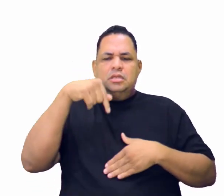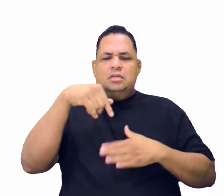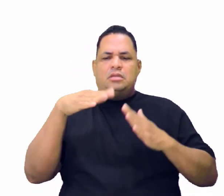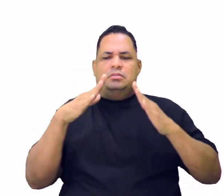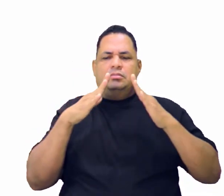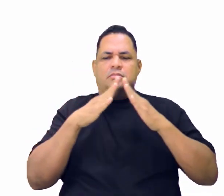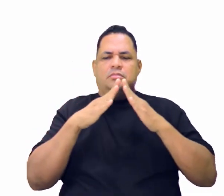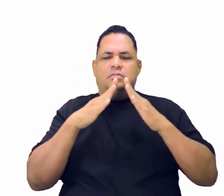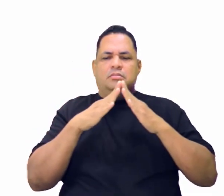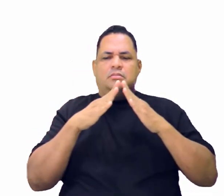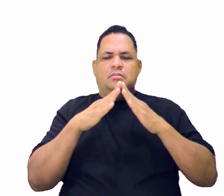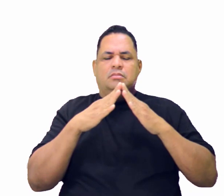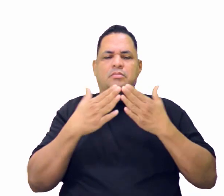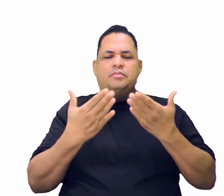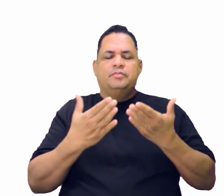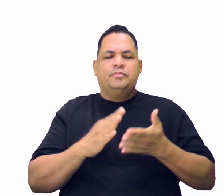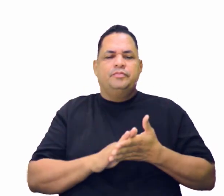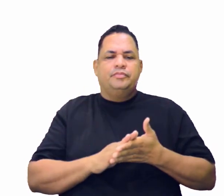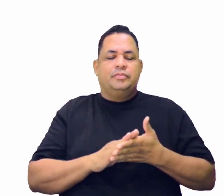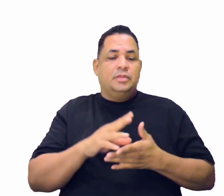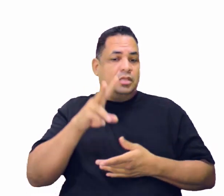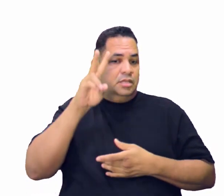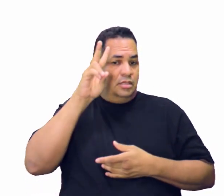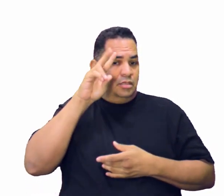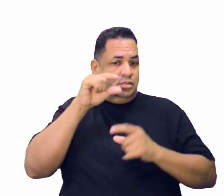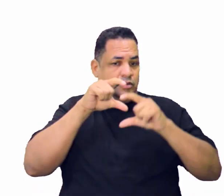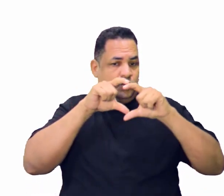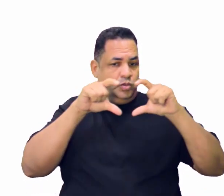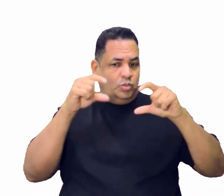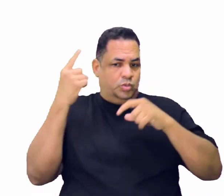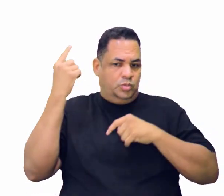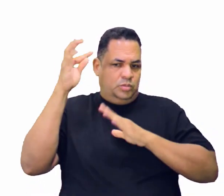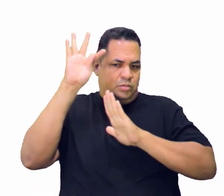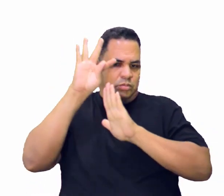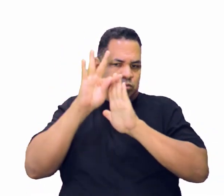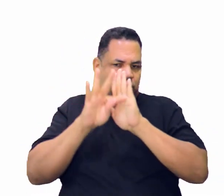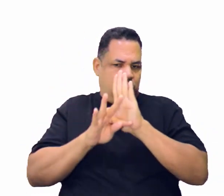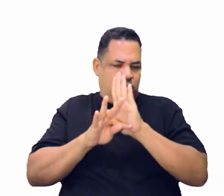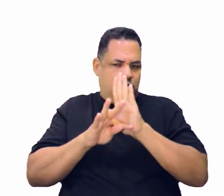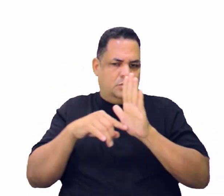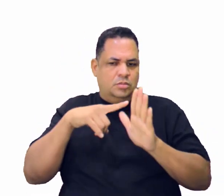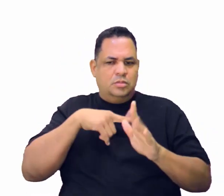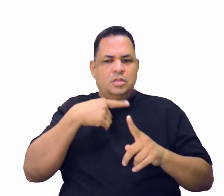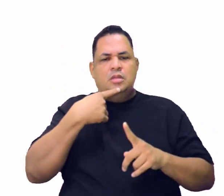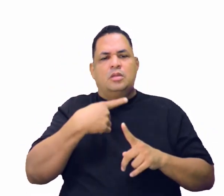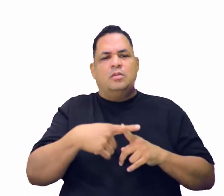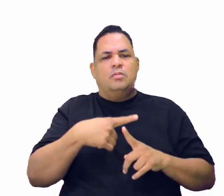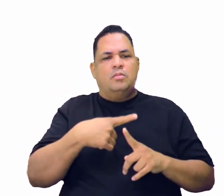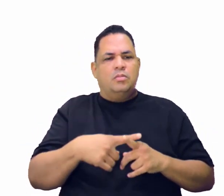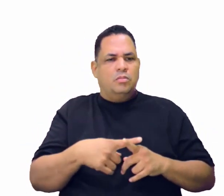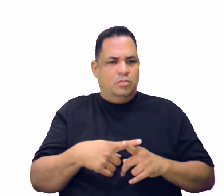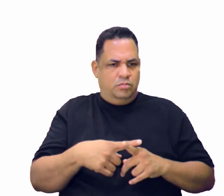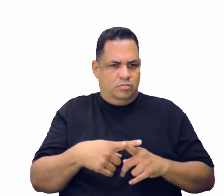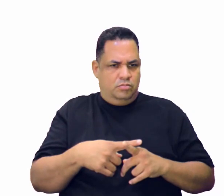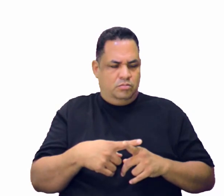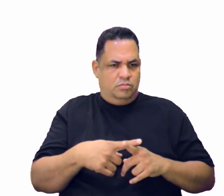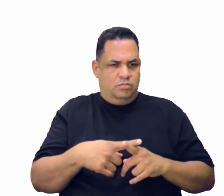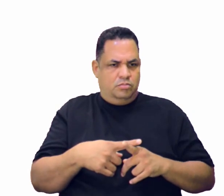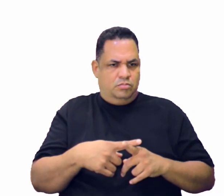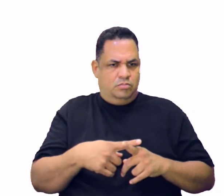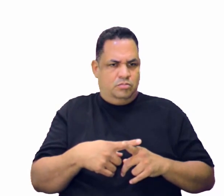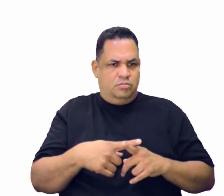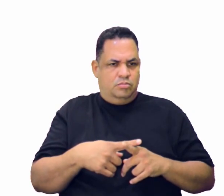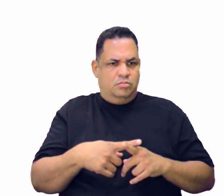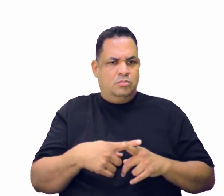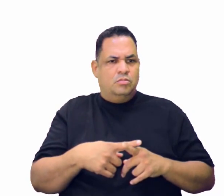ó, lembrando aqui que nesta tirinha você tem, ó, o porquê, né?